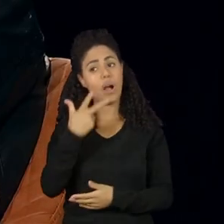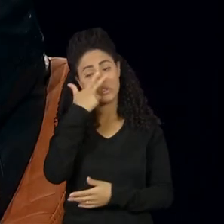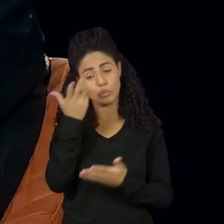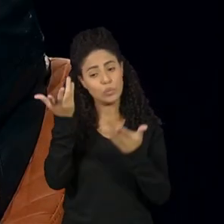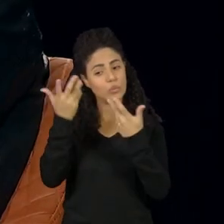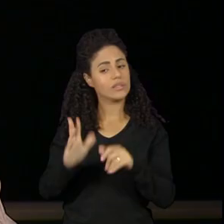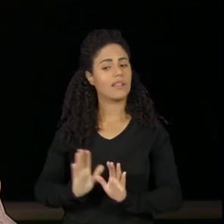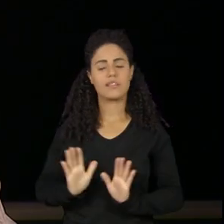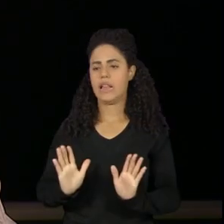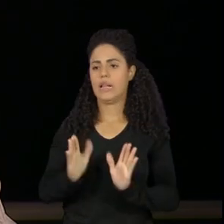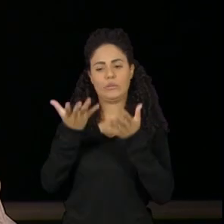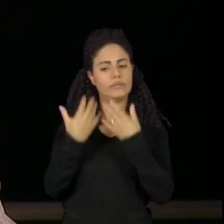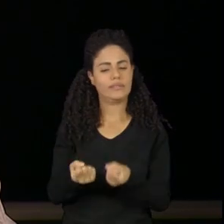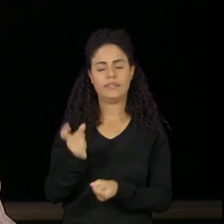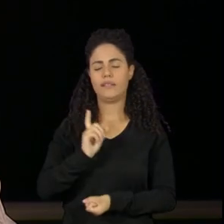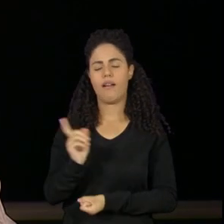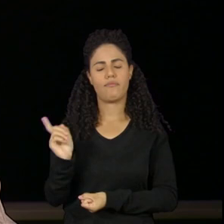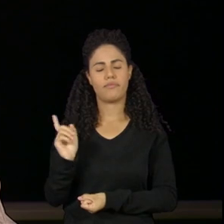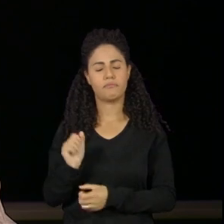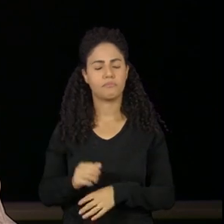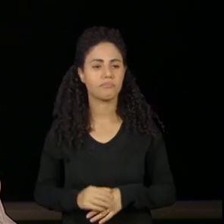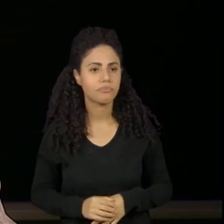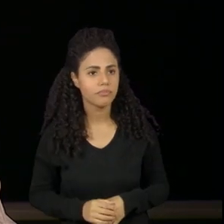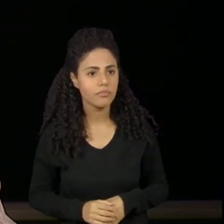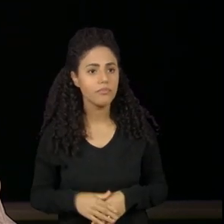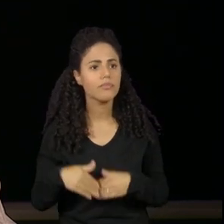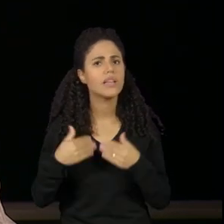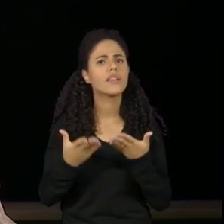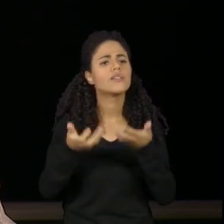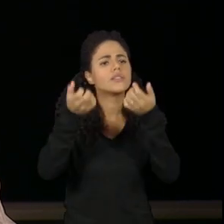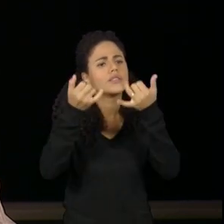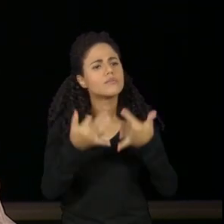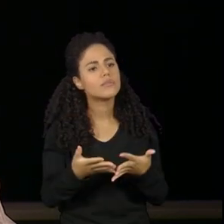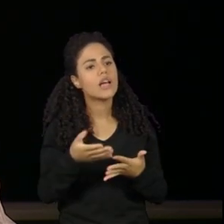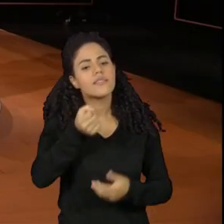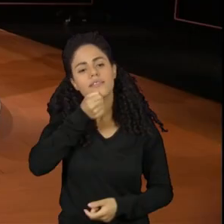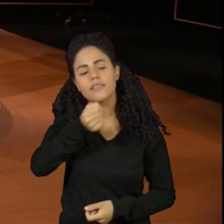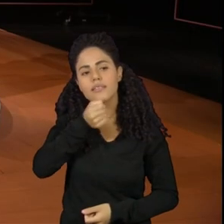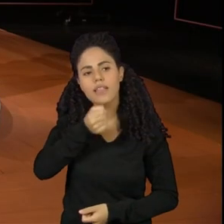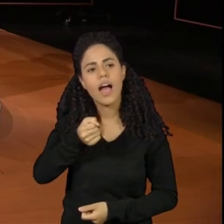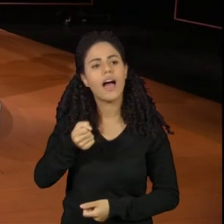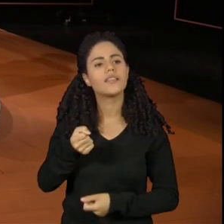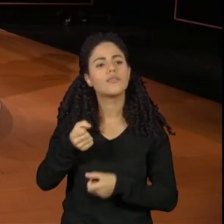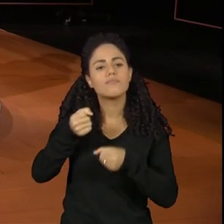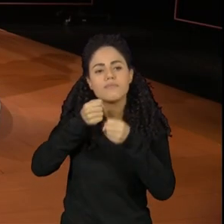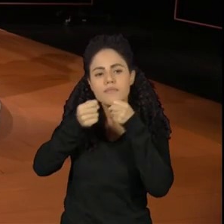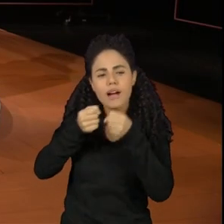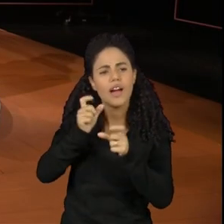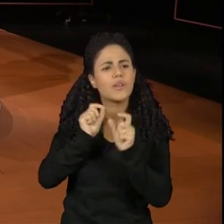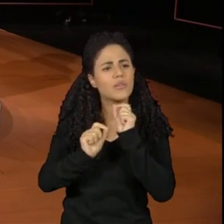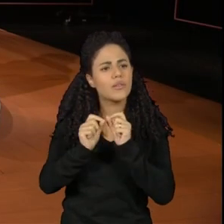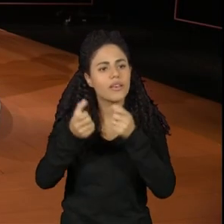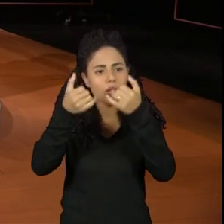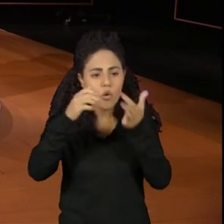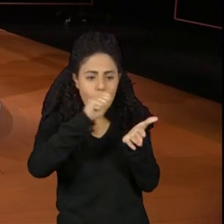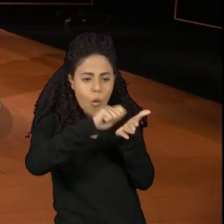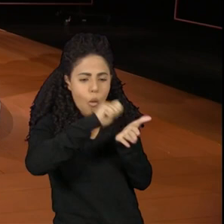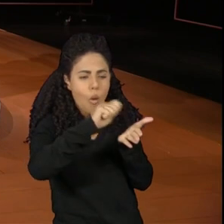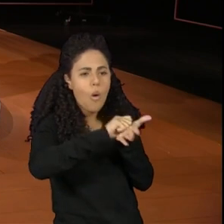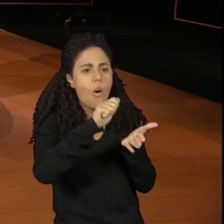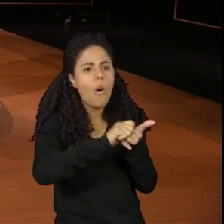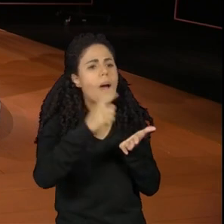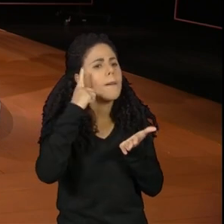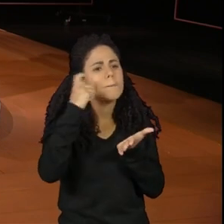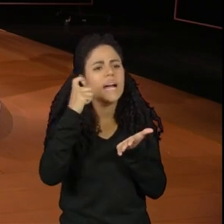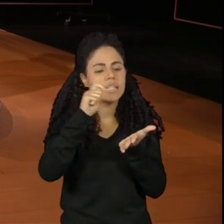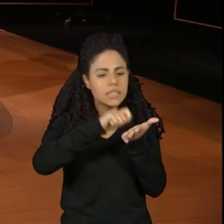sentido, assim, né? Agora, uma das coisas que você diz nas suas entrevistas é que você começou a escrever porque... uma das razões é que você não tinha